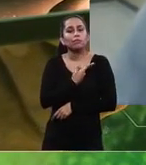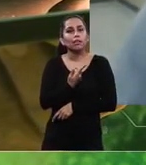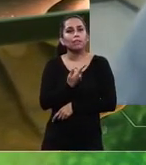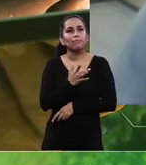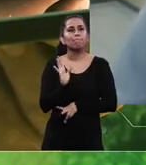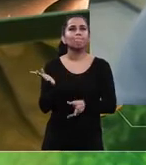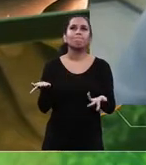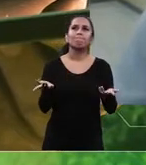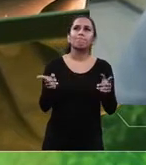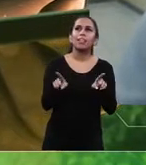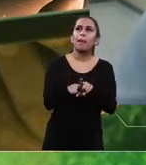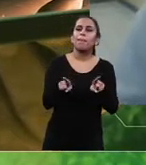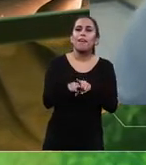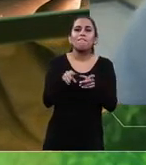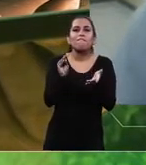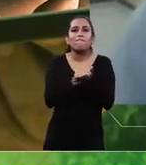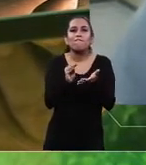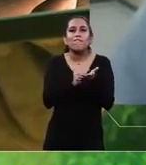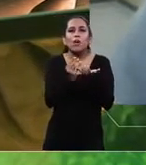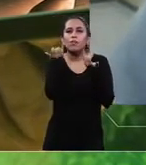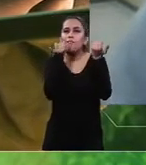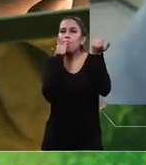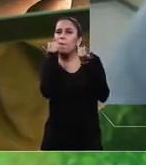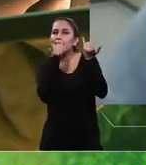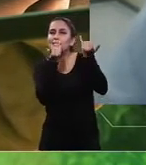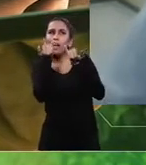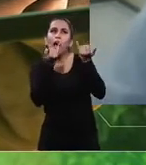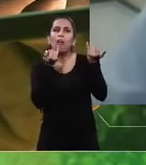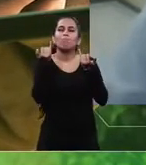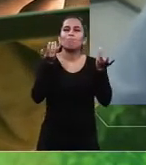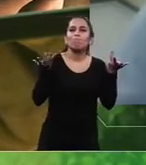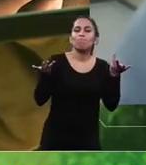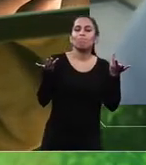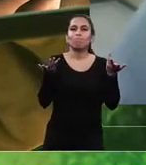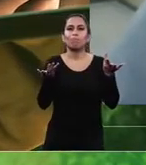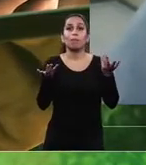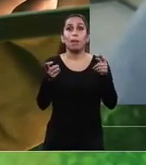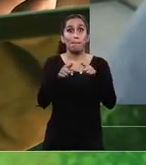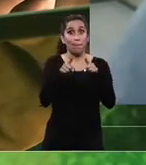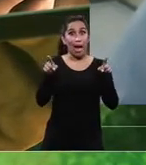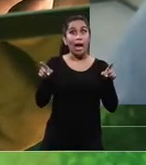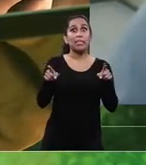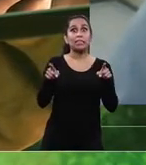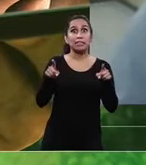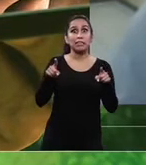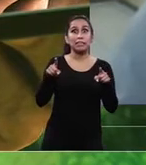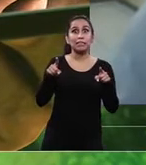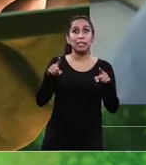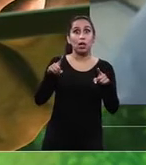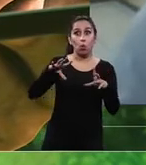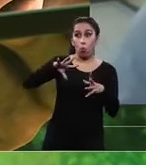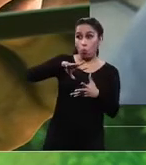a falta de informação, mas a falta de informação para o mundo,